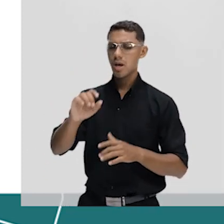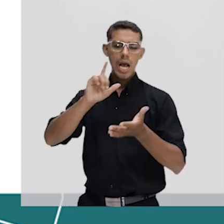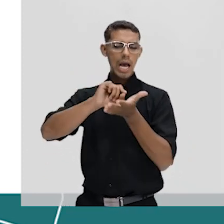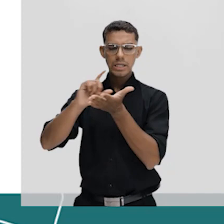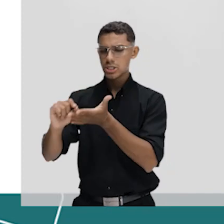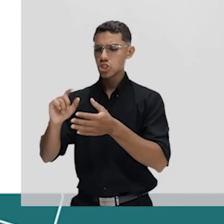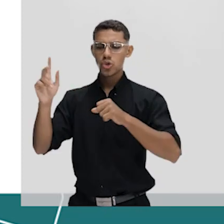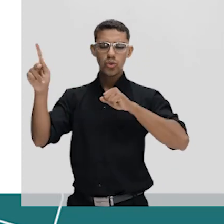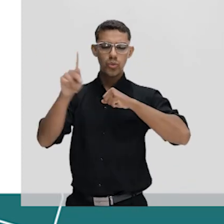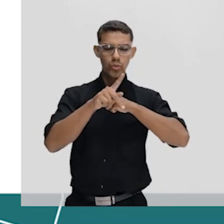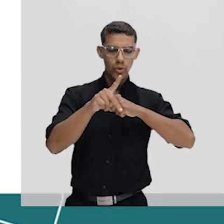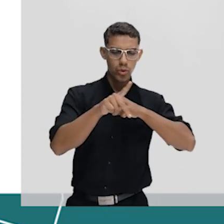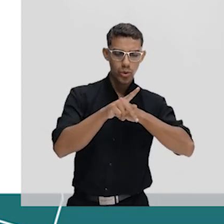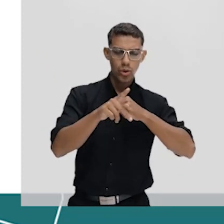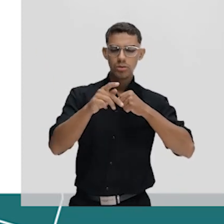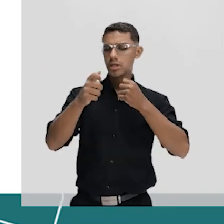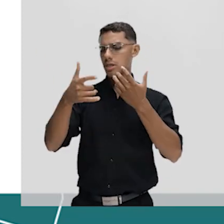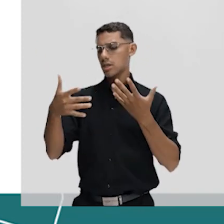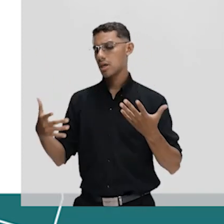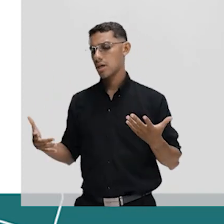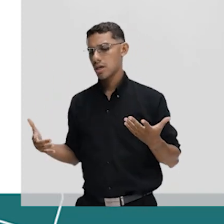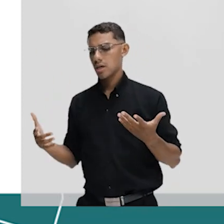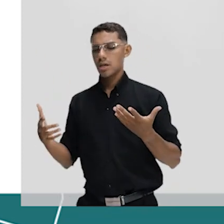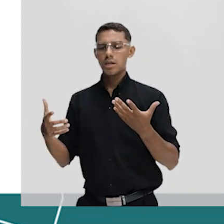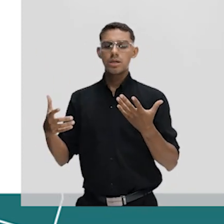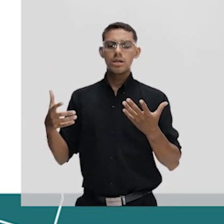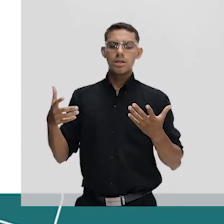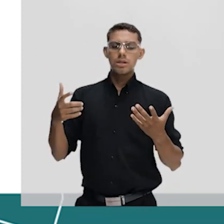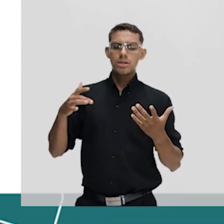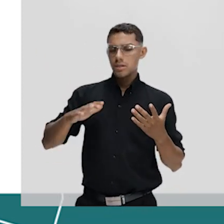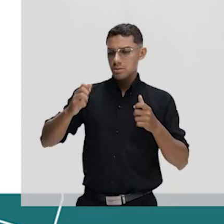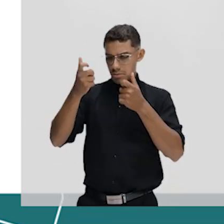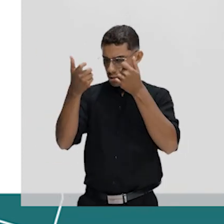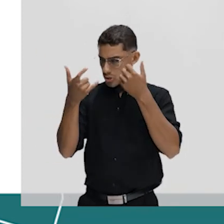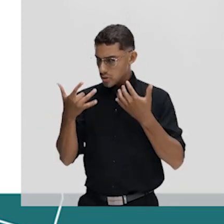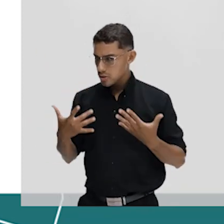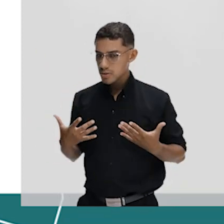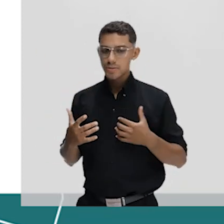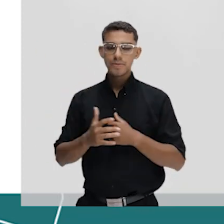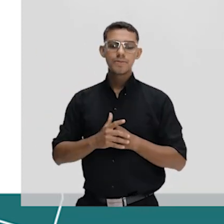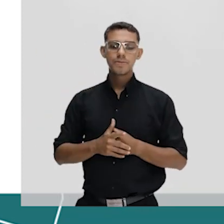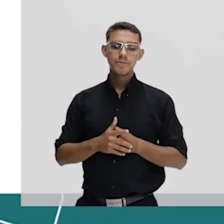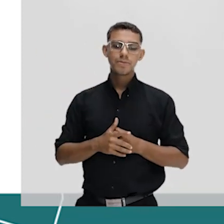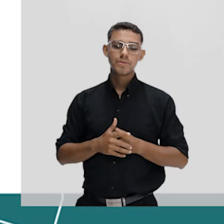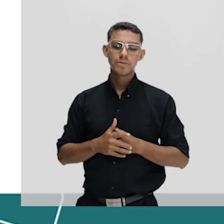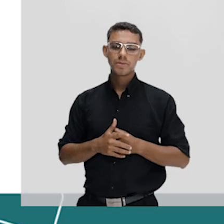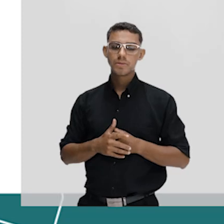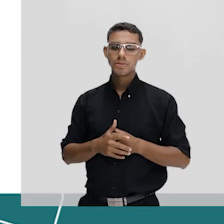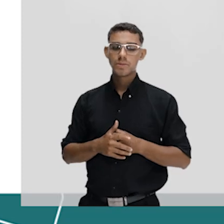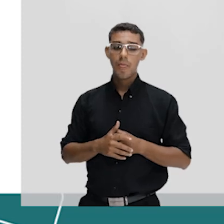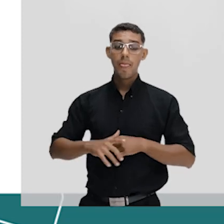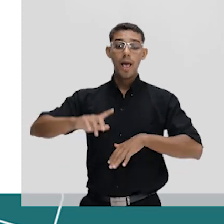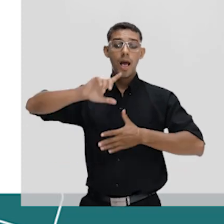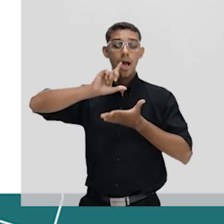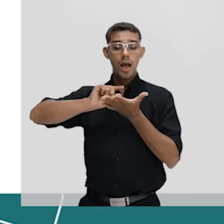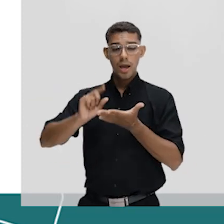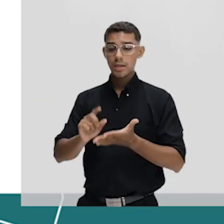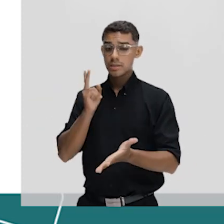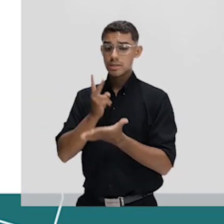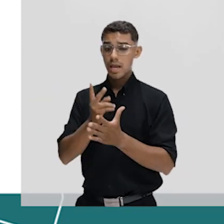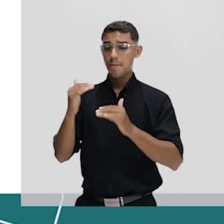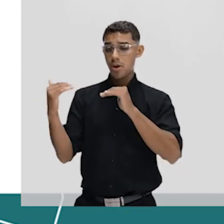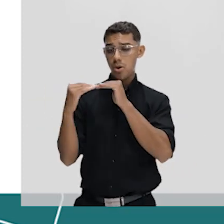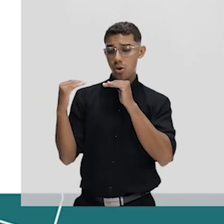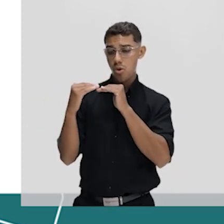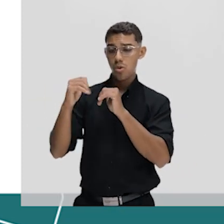né, tem essa função de determinar, de especificar. Emprego dos artigos. Os artigos sempre devem concordar